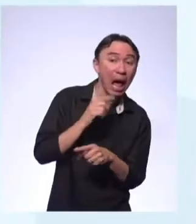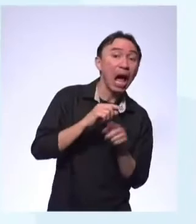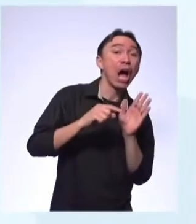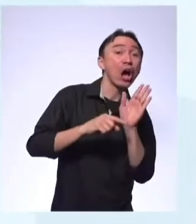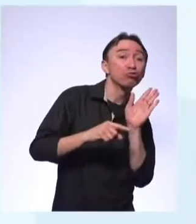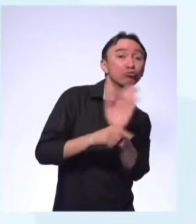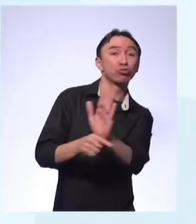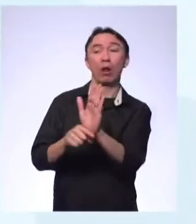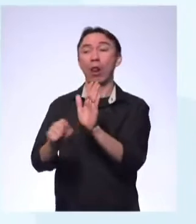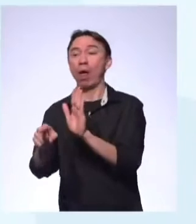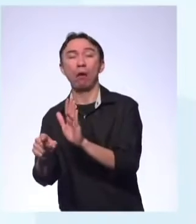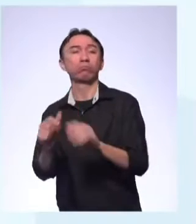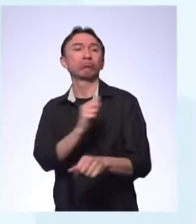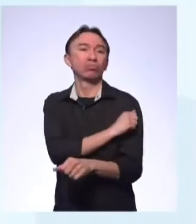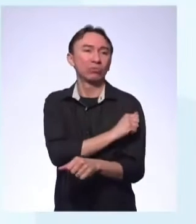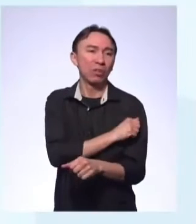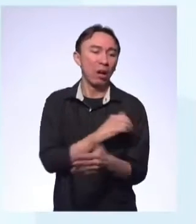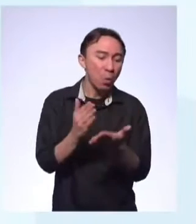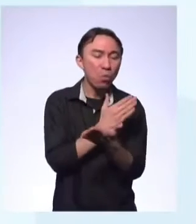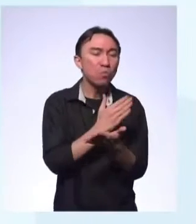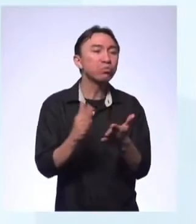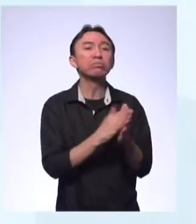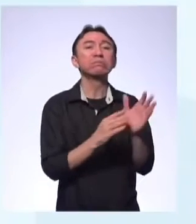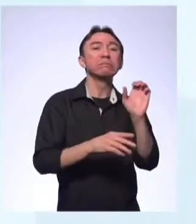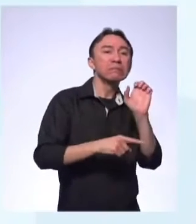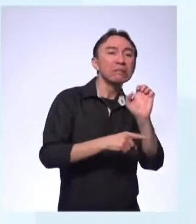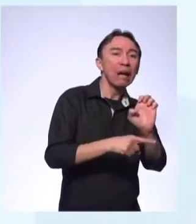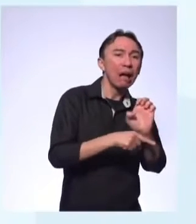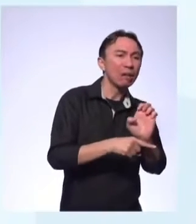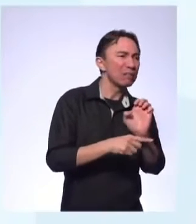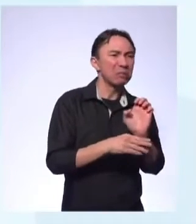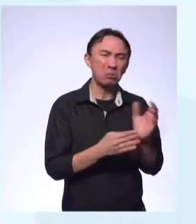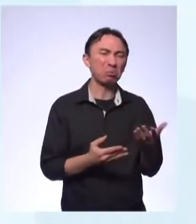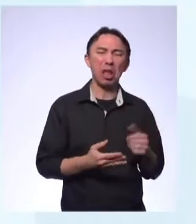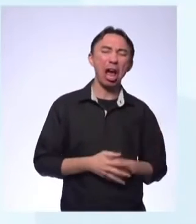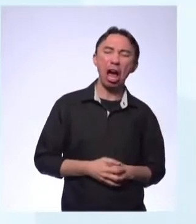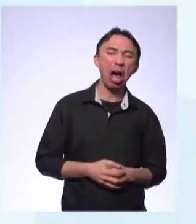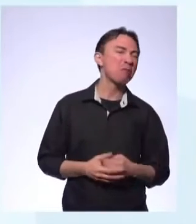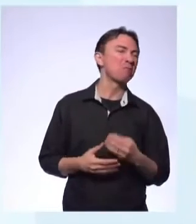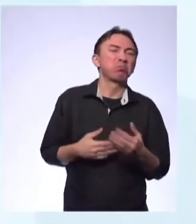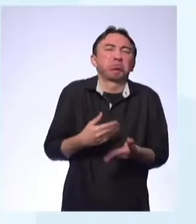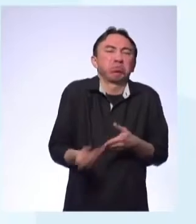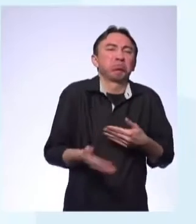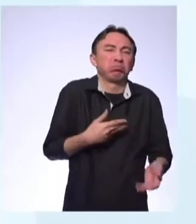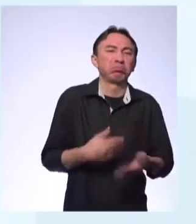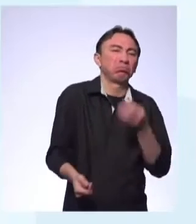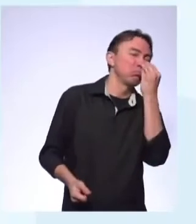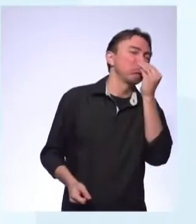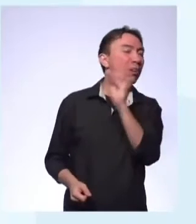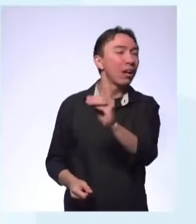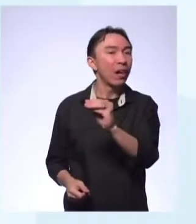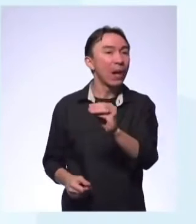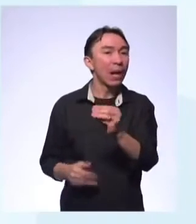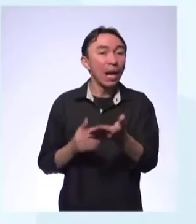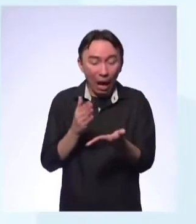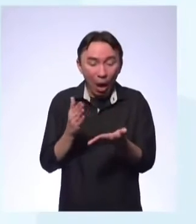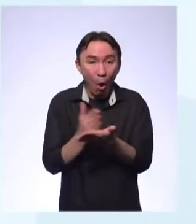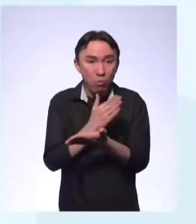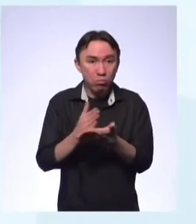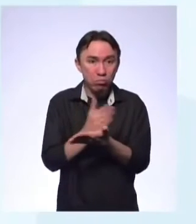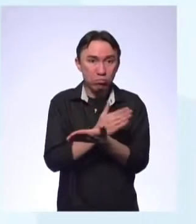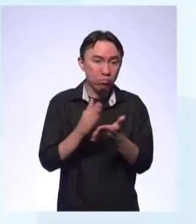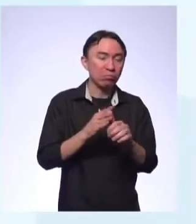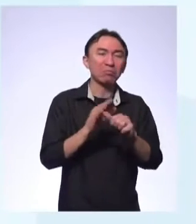enquanto que outros não deram conta ou a devida importância para isso alguns estados da União adotaram medidas também